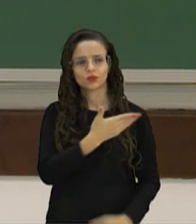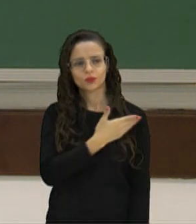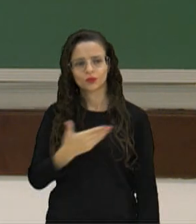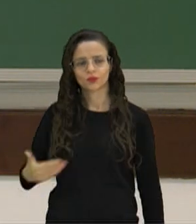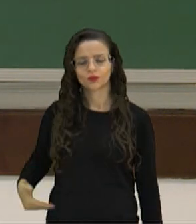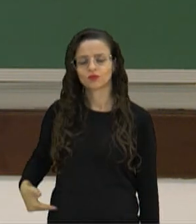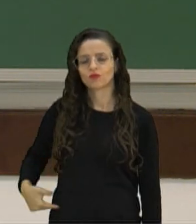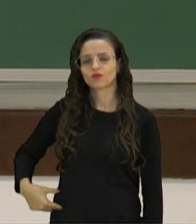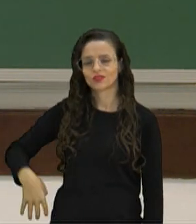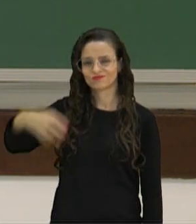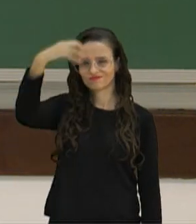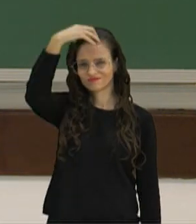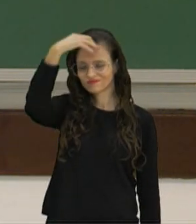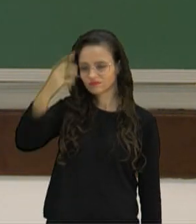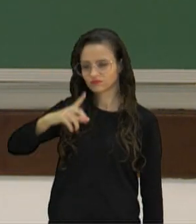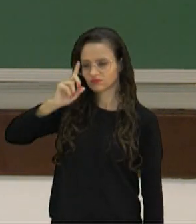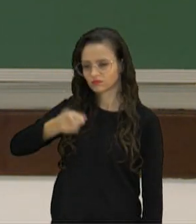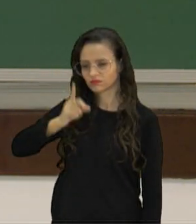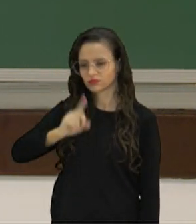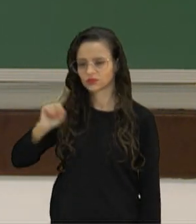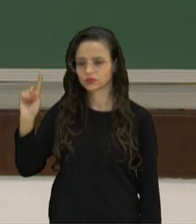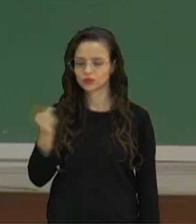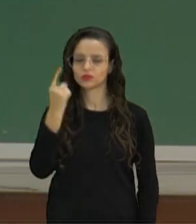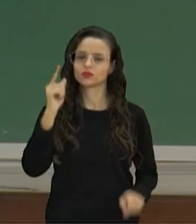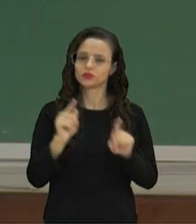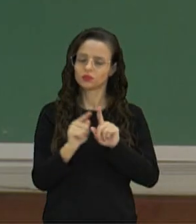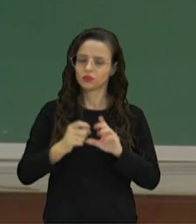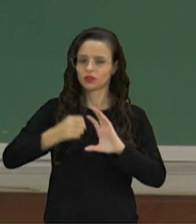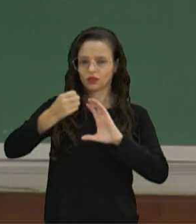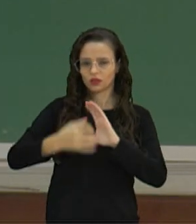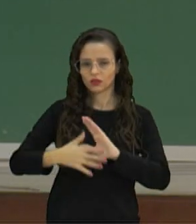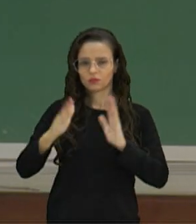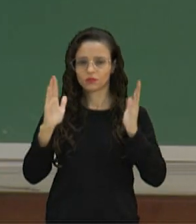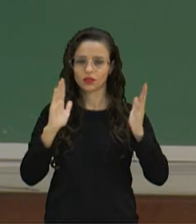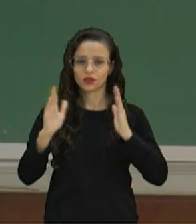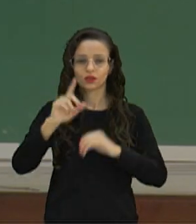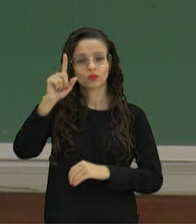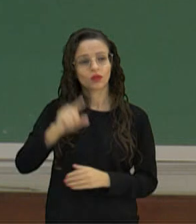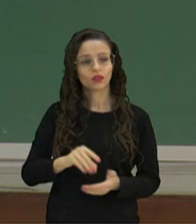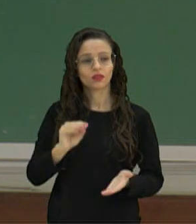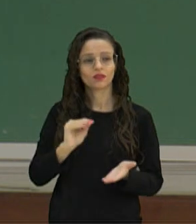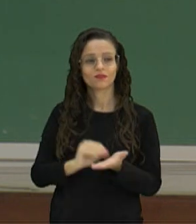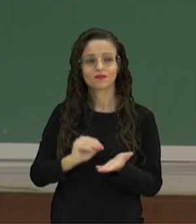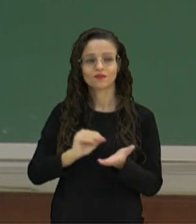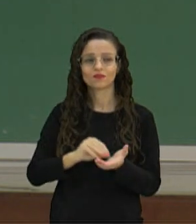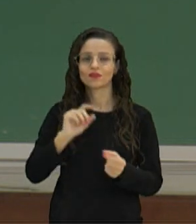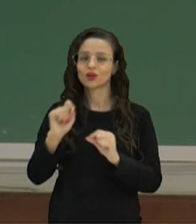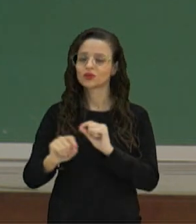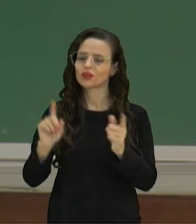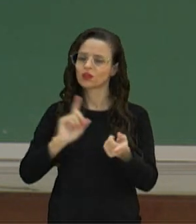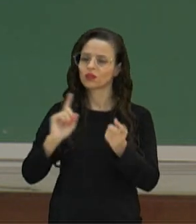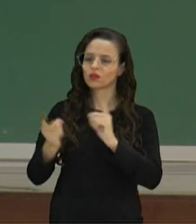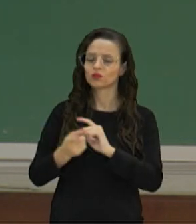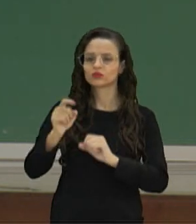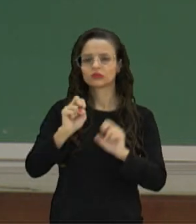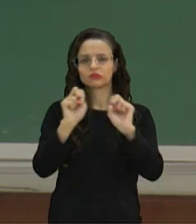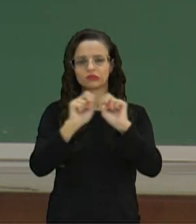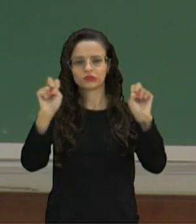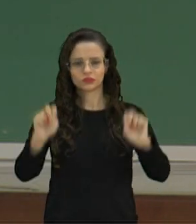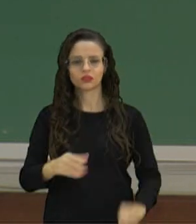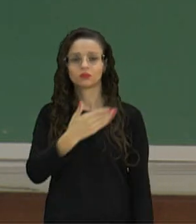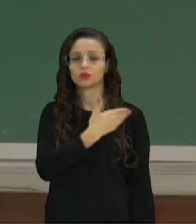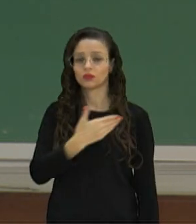outra característica ali do período, né, era a ausência de antagonismos. Era um sistema de